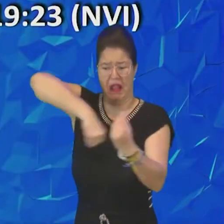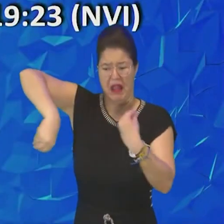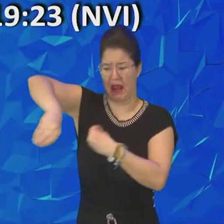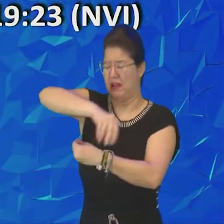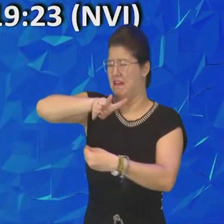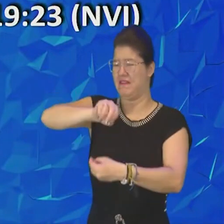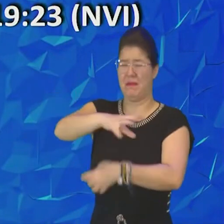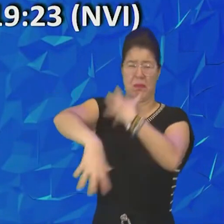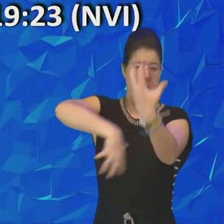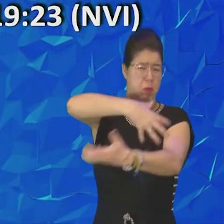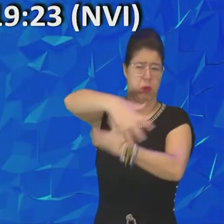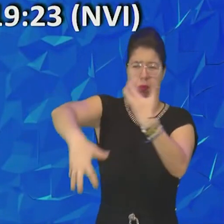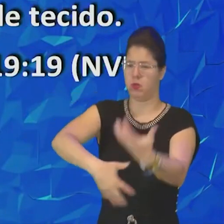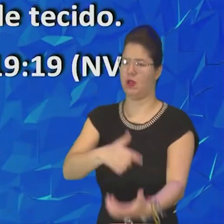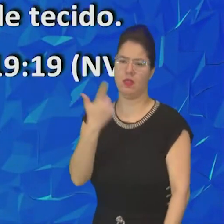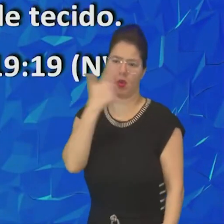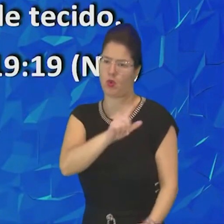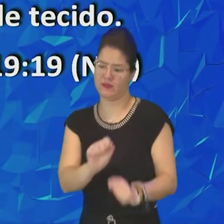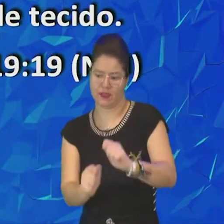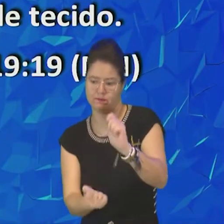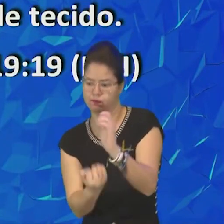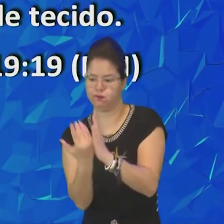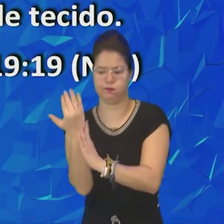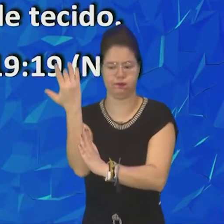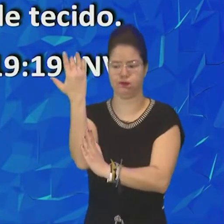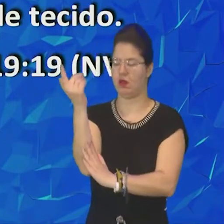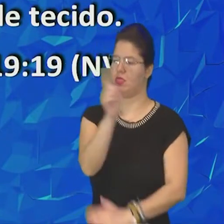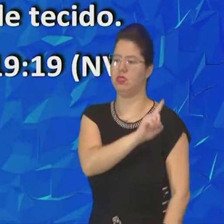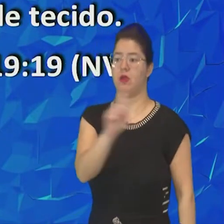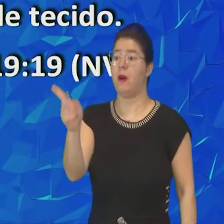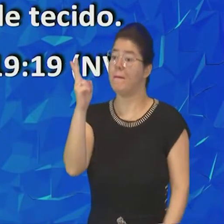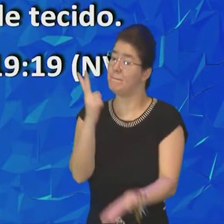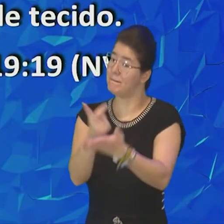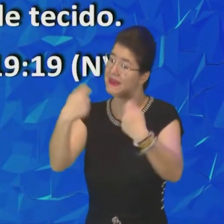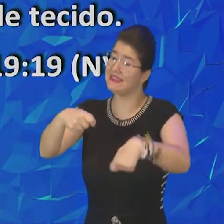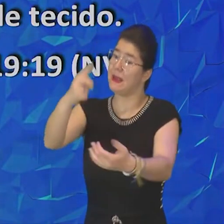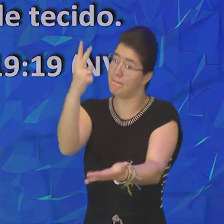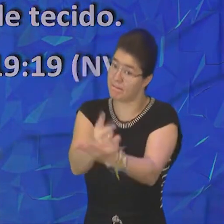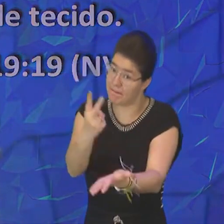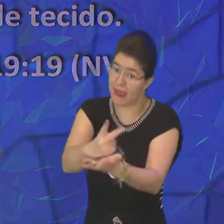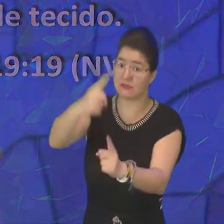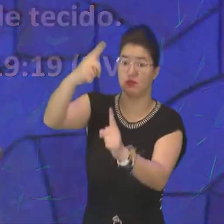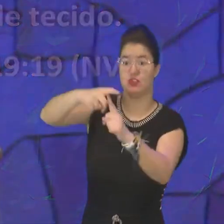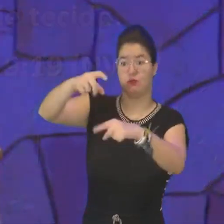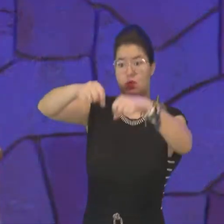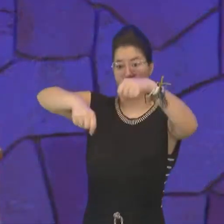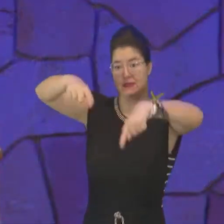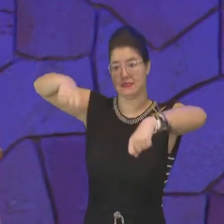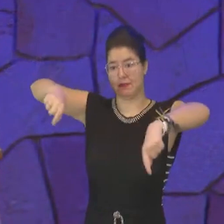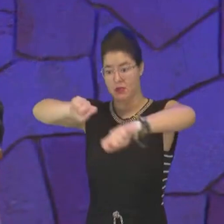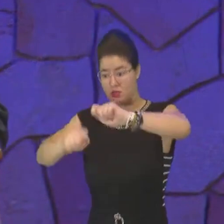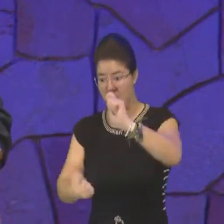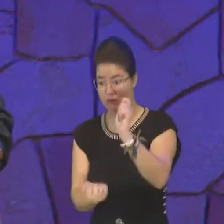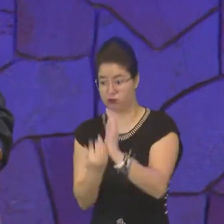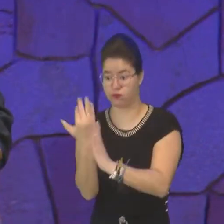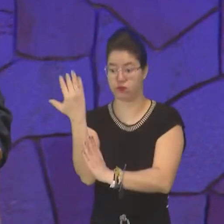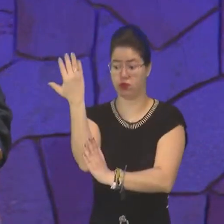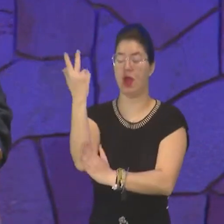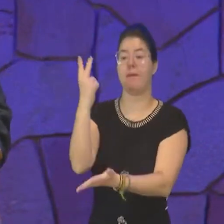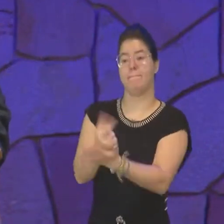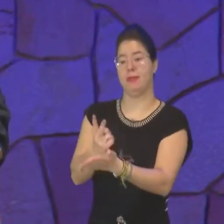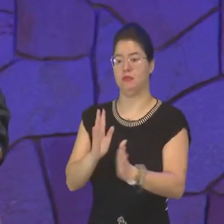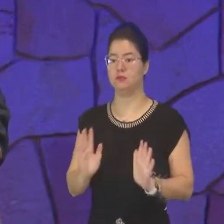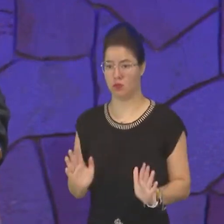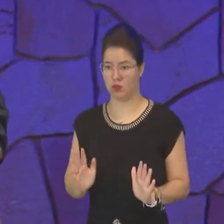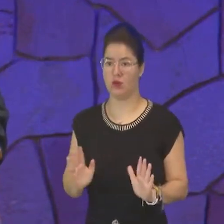mesmo buraco, na mesma região da terra, no mesmo local, no mesmo espaçamento. E também a